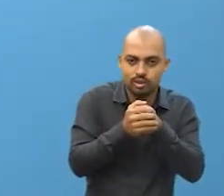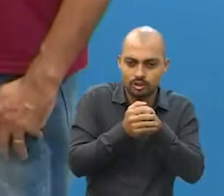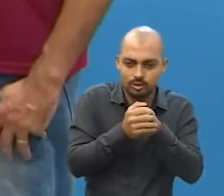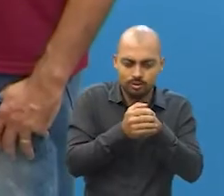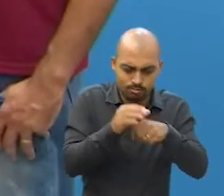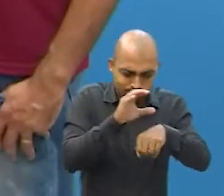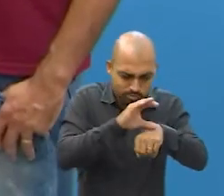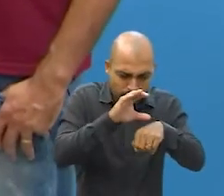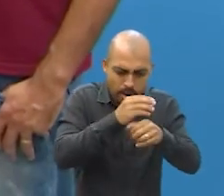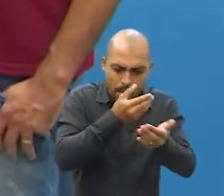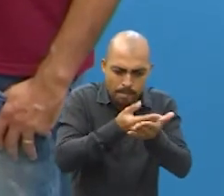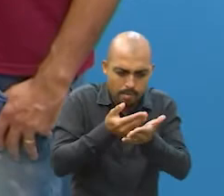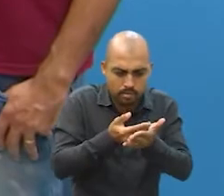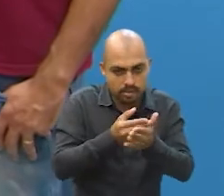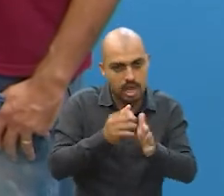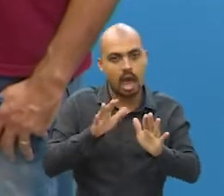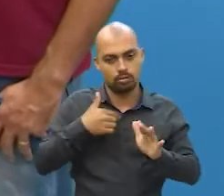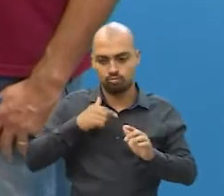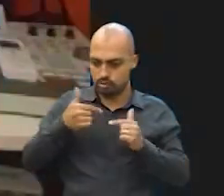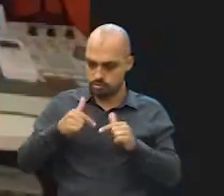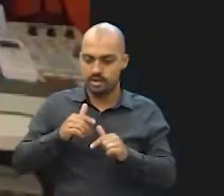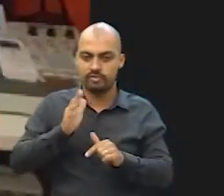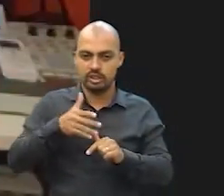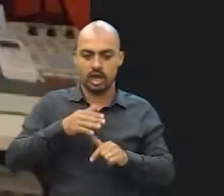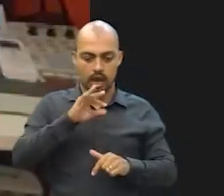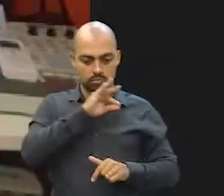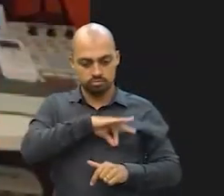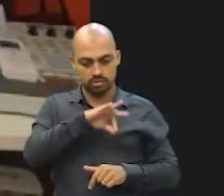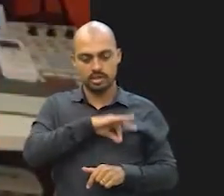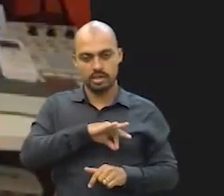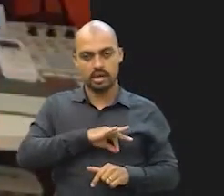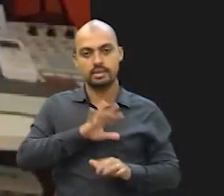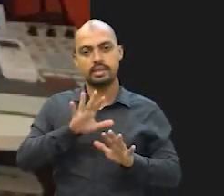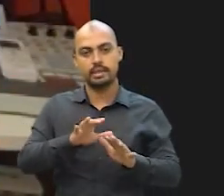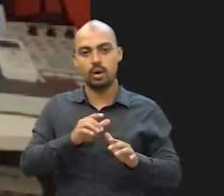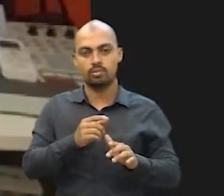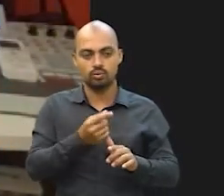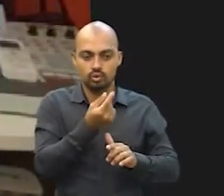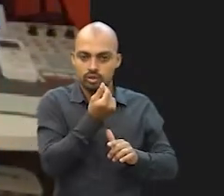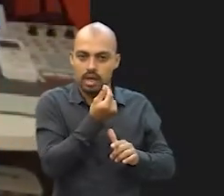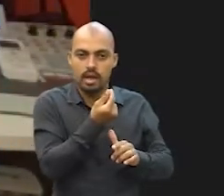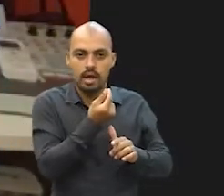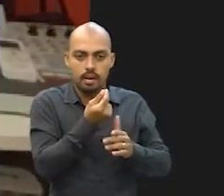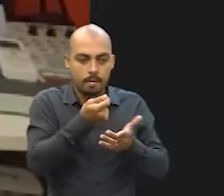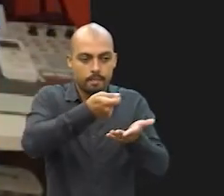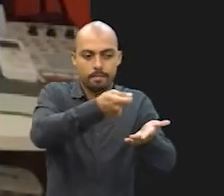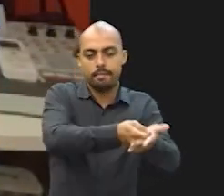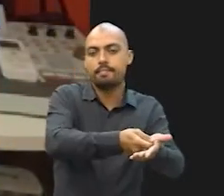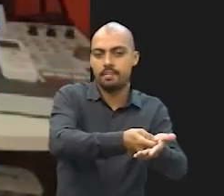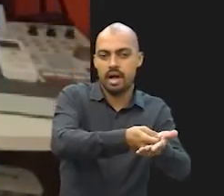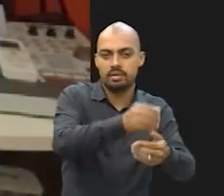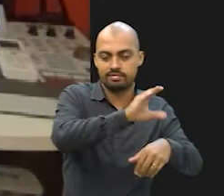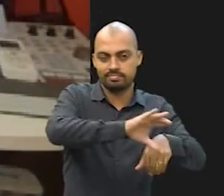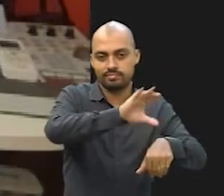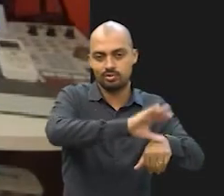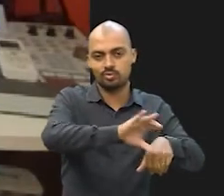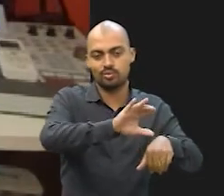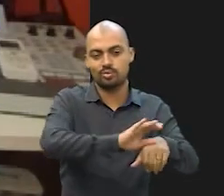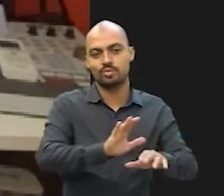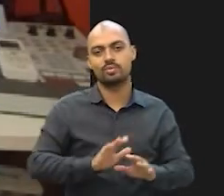eu já trabalhava, já era salariado na época. E eu pegava uma parte do meu salário para poder pagar o curso também.